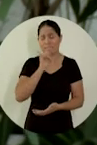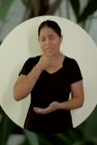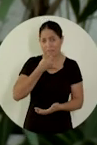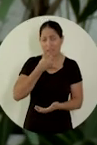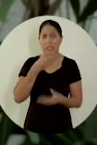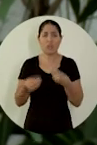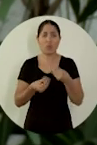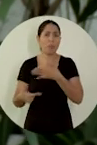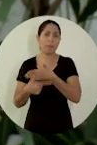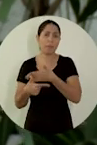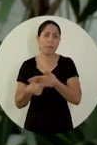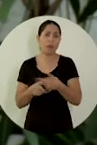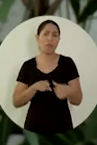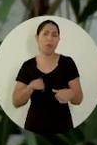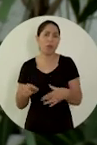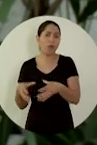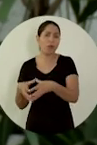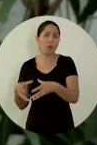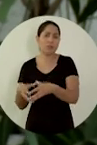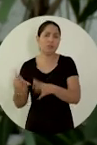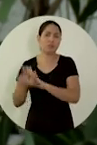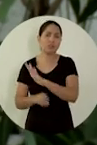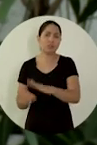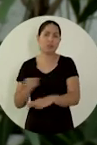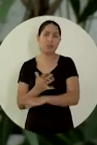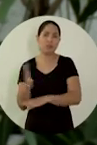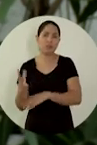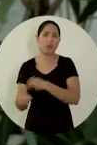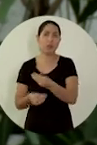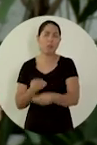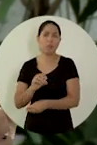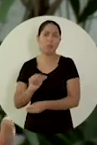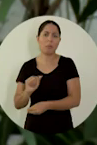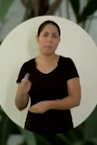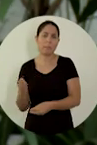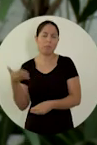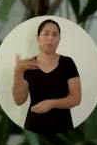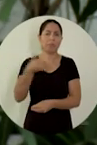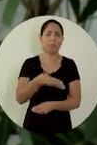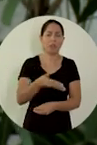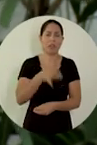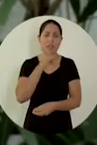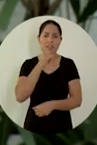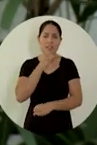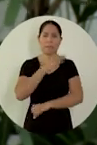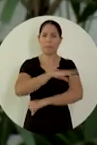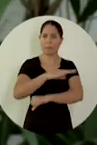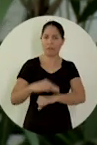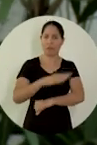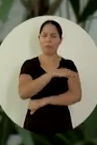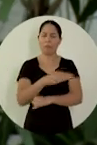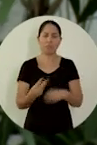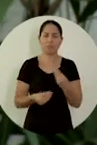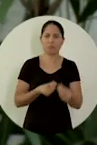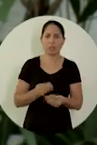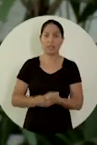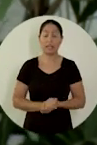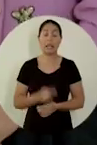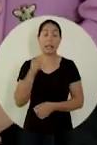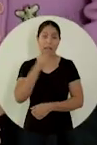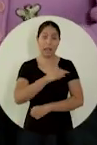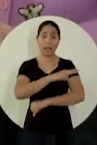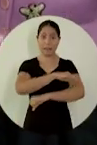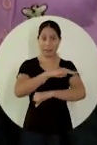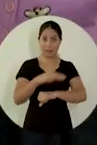aqui no Brasil. E qual foi o papel da Comissão Nacional de Direito Ambiental, o papel da OAB em casos como o de Mariana e de